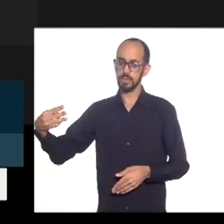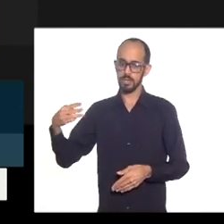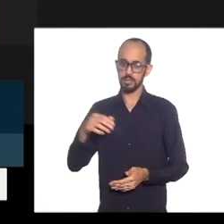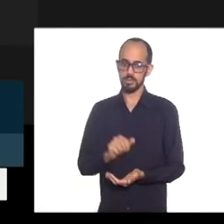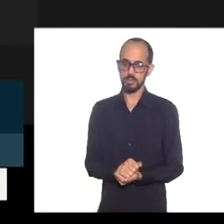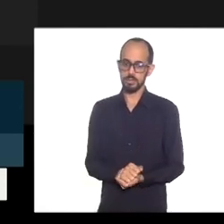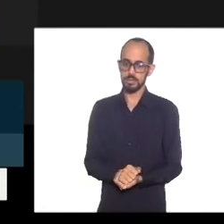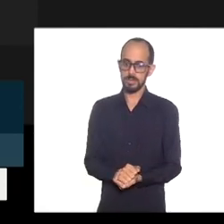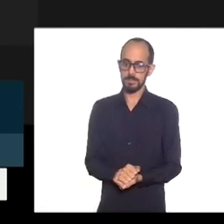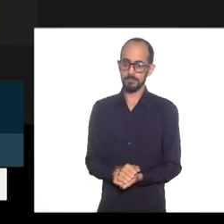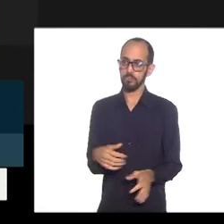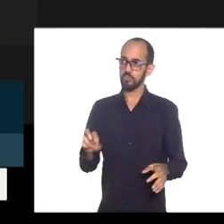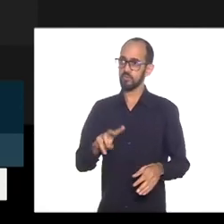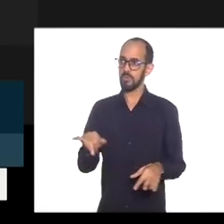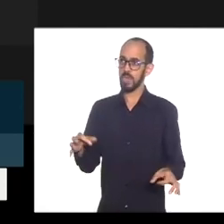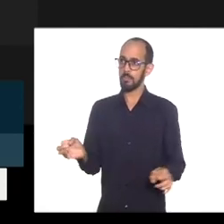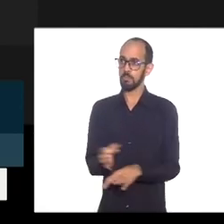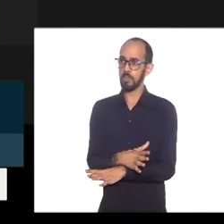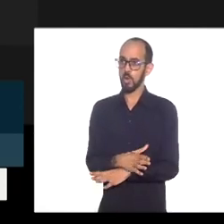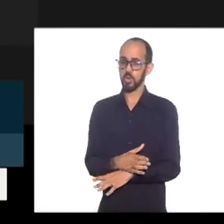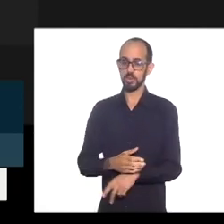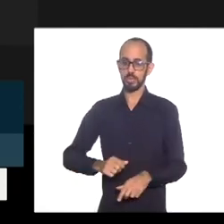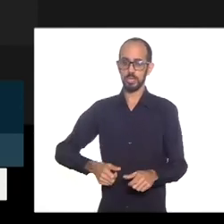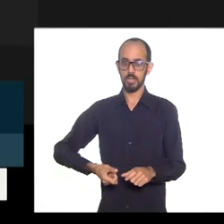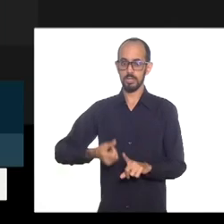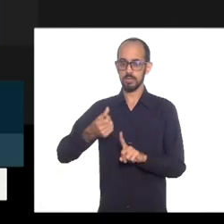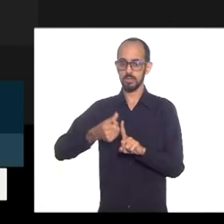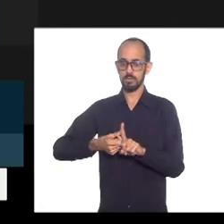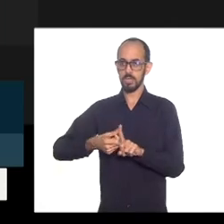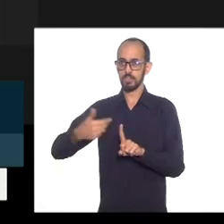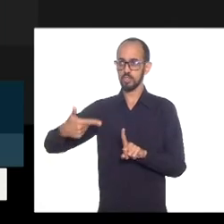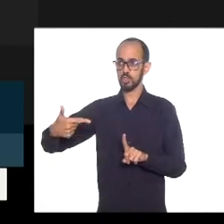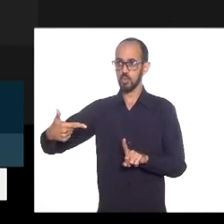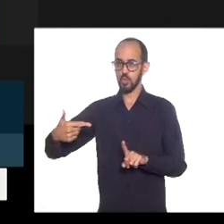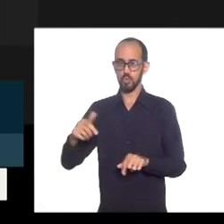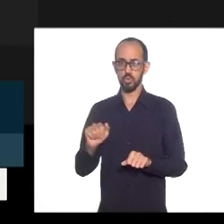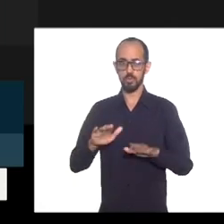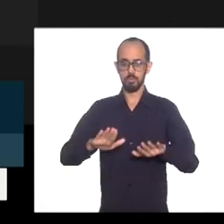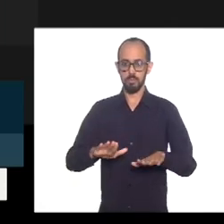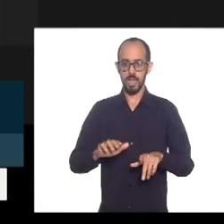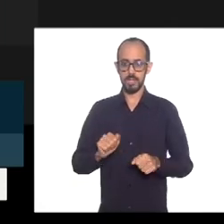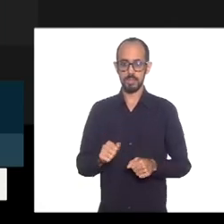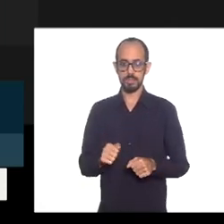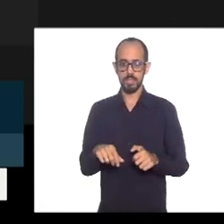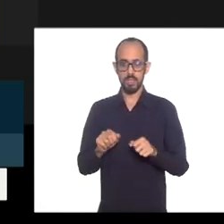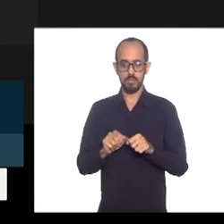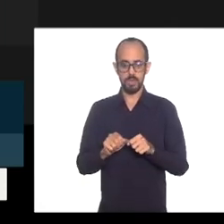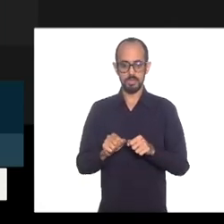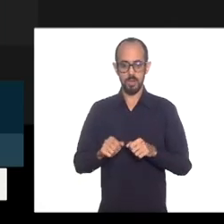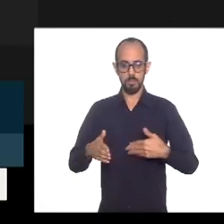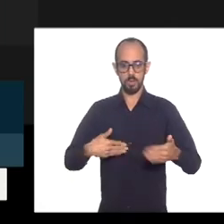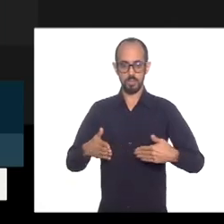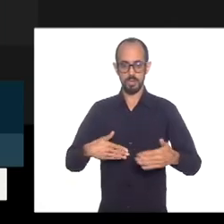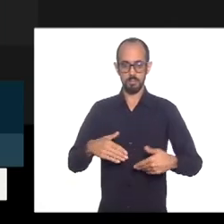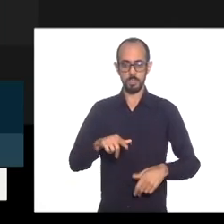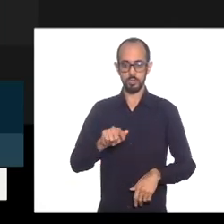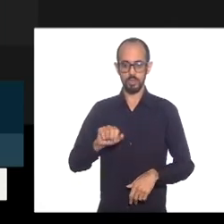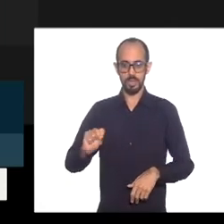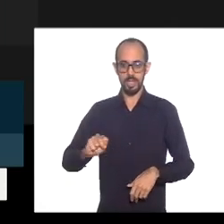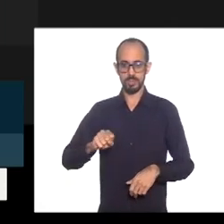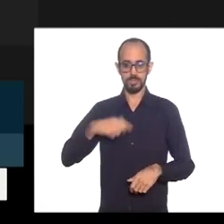Rota 3 fica pronta agora no segundo semestre, mas a UPGN, a Unidade de Processamento de Gás Natural, só no início